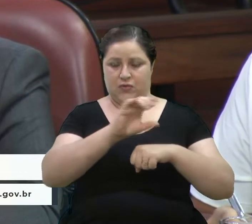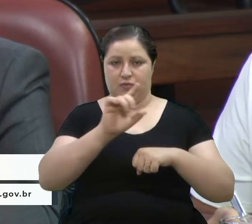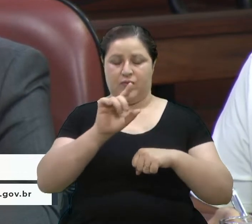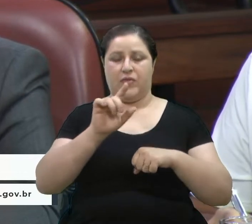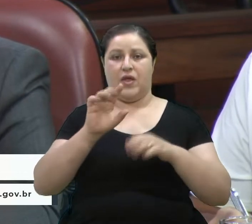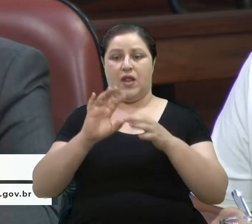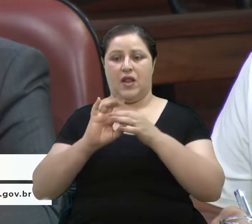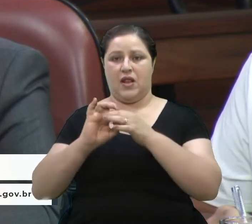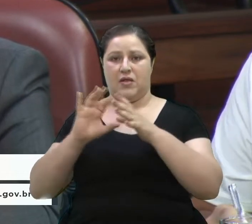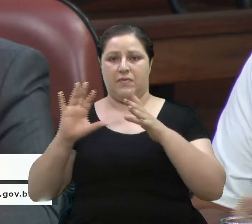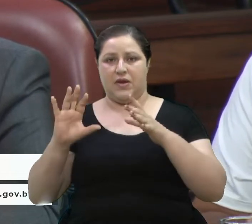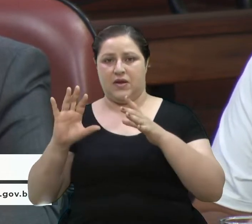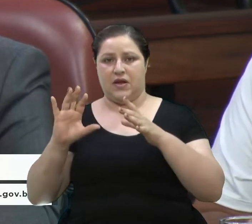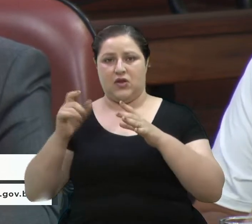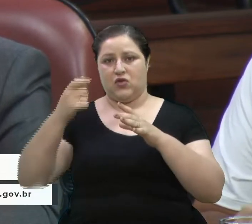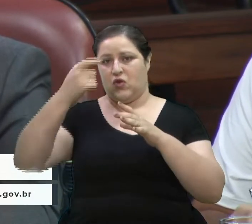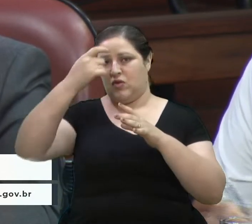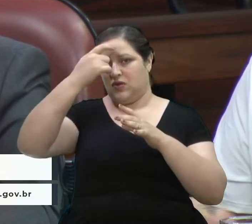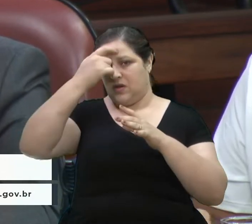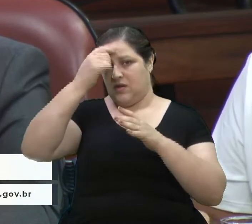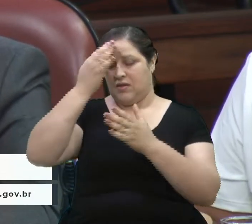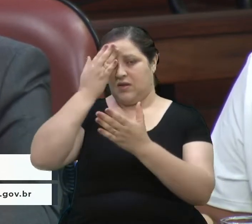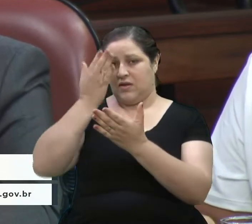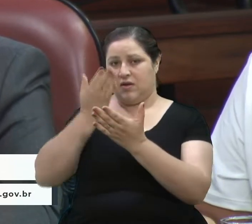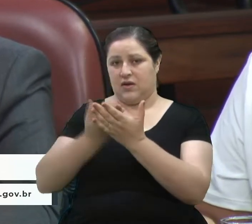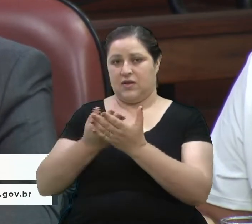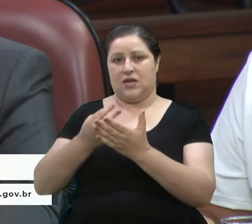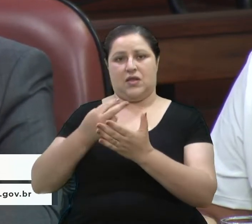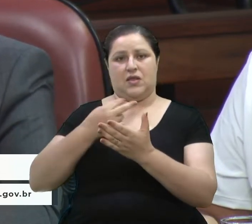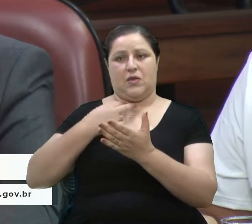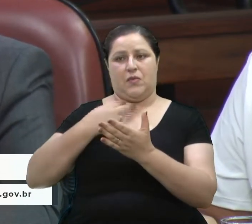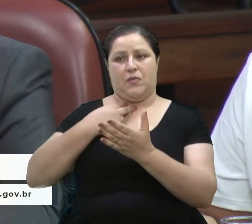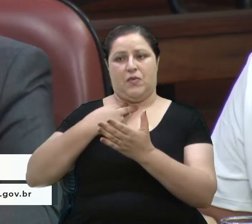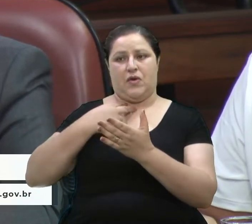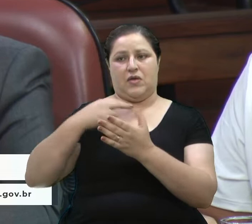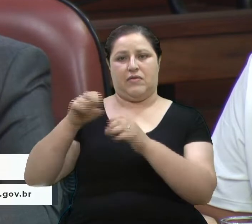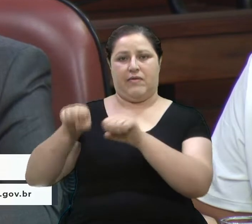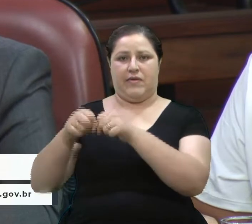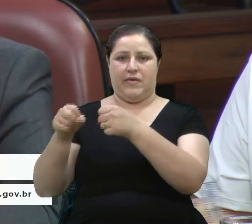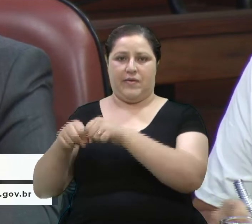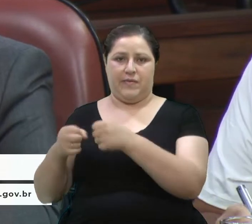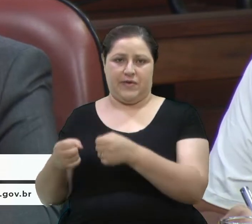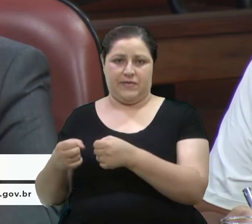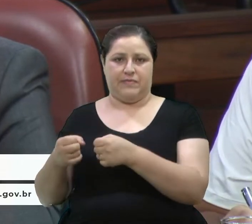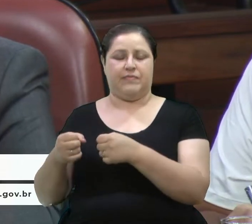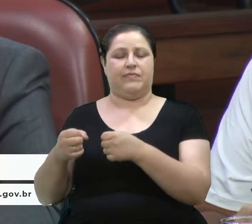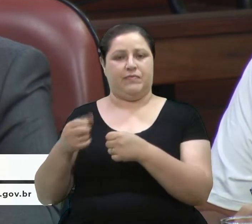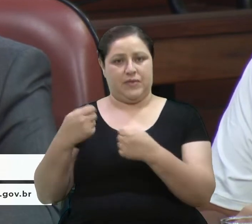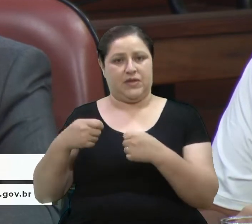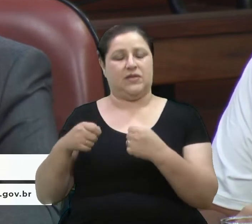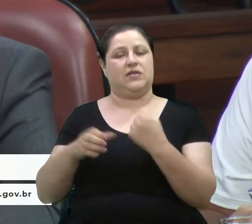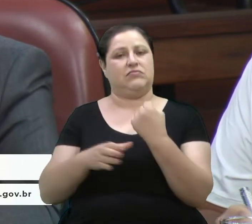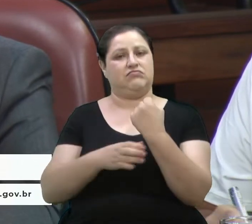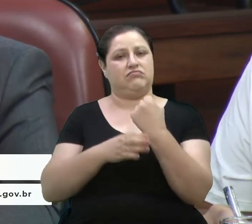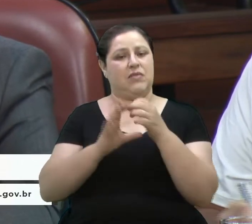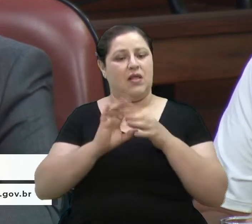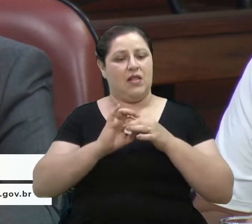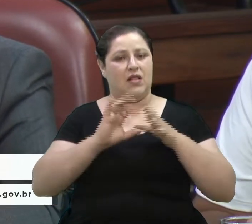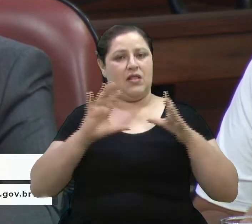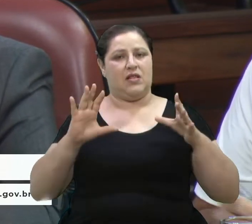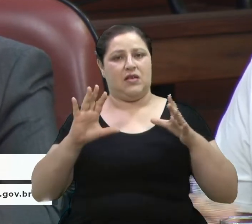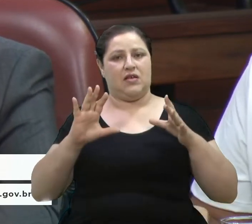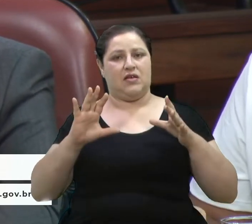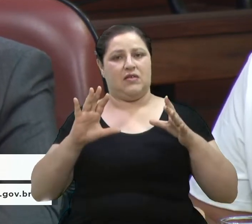a liberdade de consciência e de crença, sendo assegurado o livre exercício dos cultos